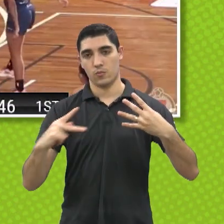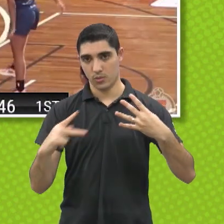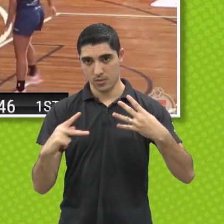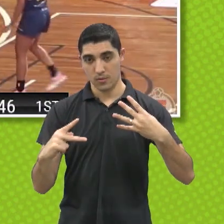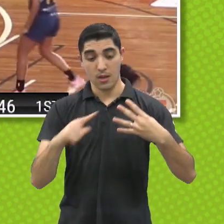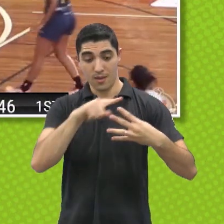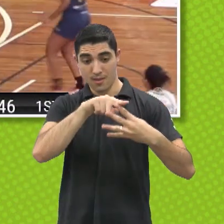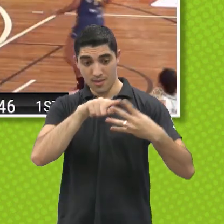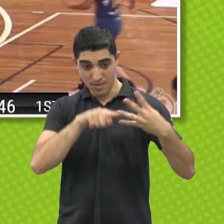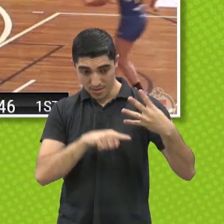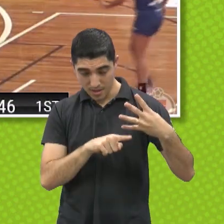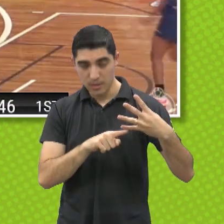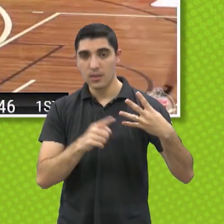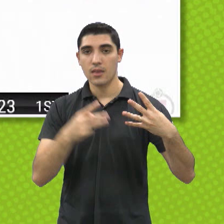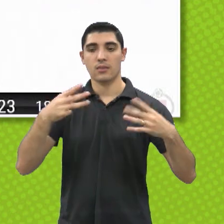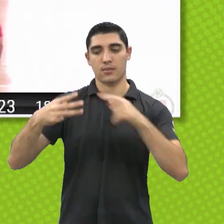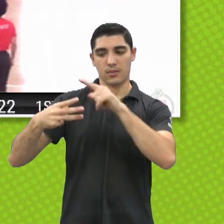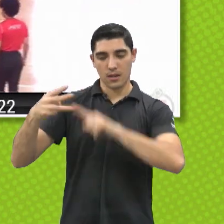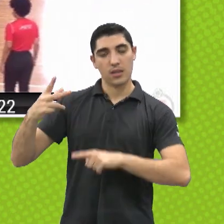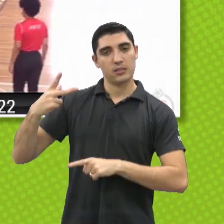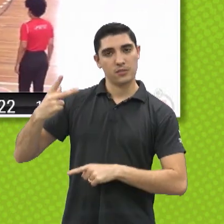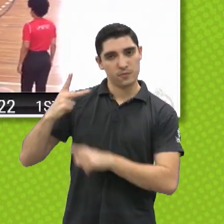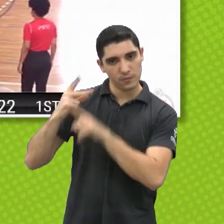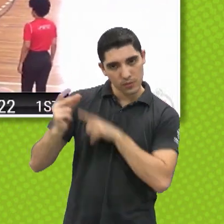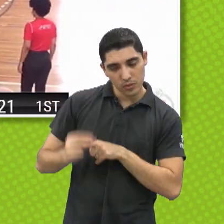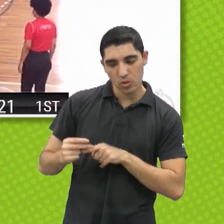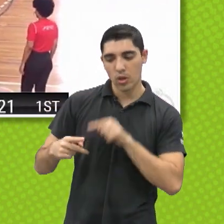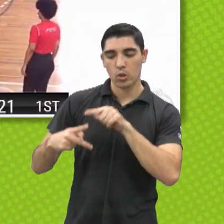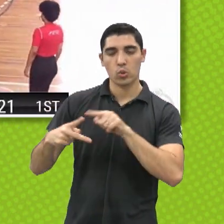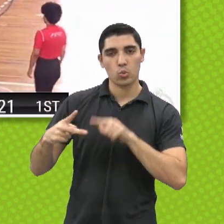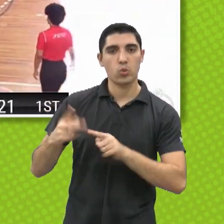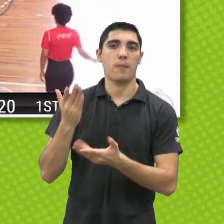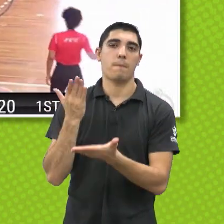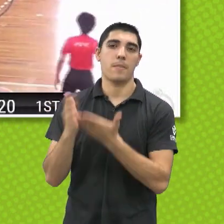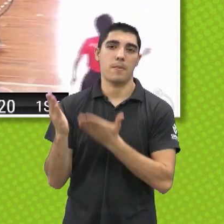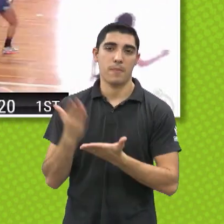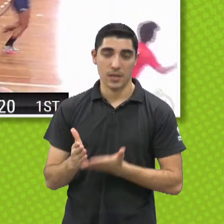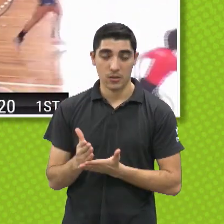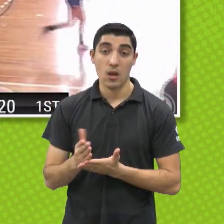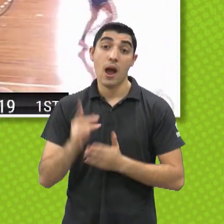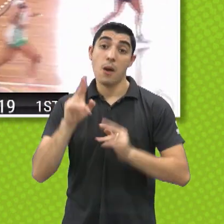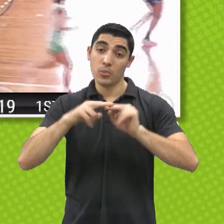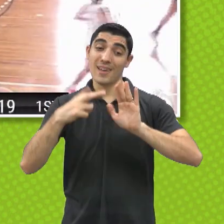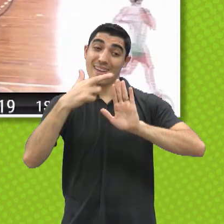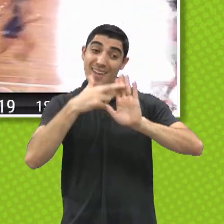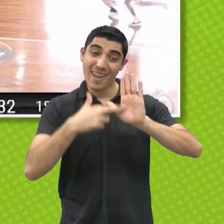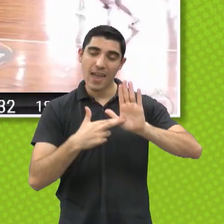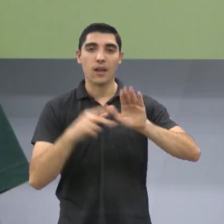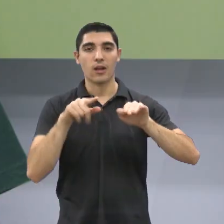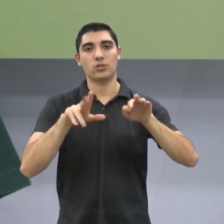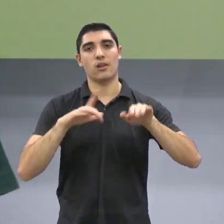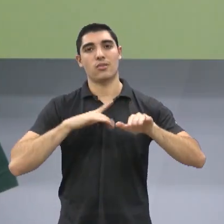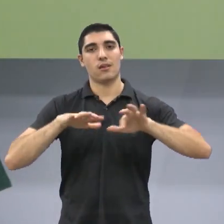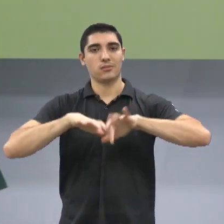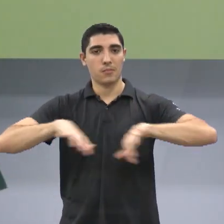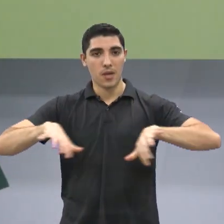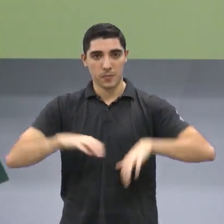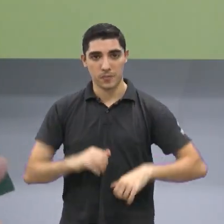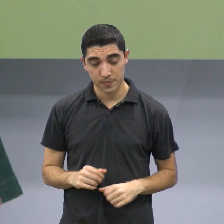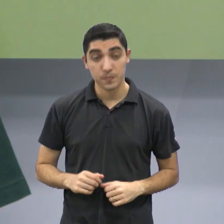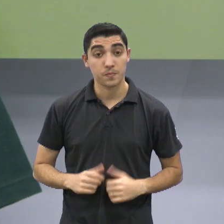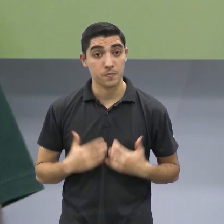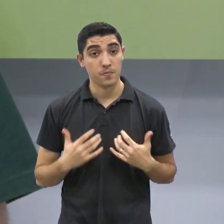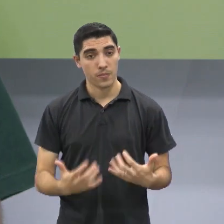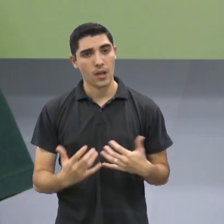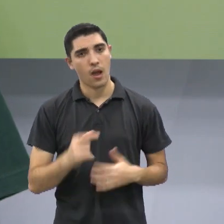times com 3 vitórias e 2 derrotas, separadas apenas pelos critérios de desempate, Brunão. Surpresa a derrota para Pinda, né? Mas foi